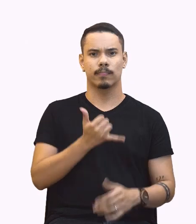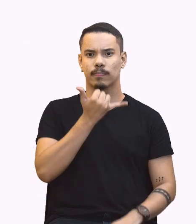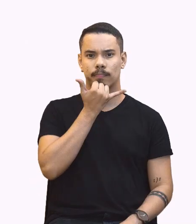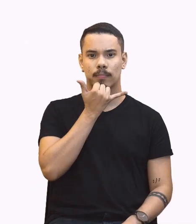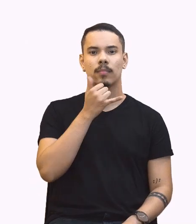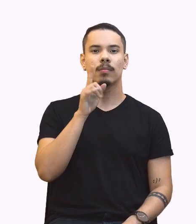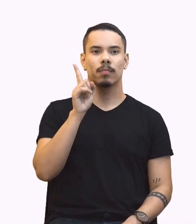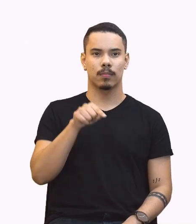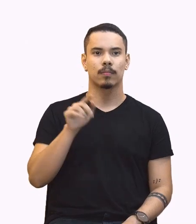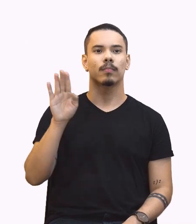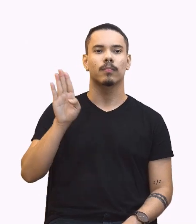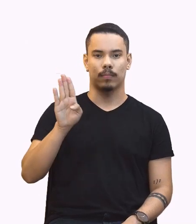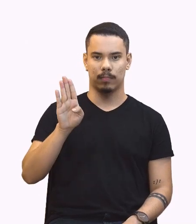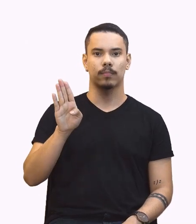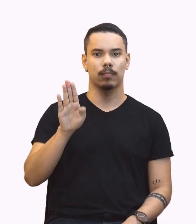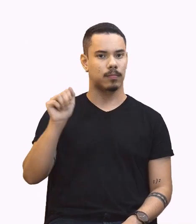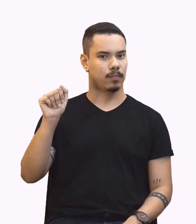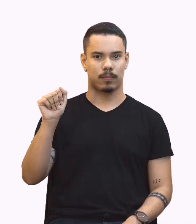alternativa B,